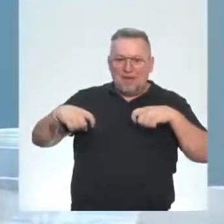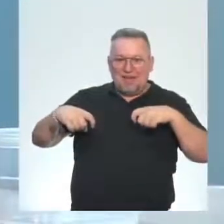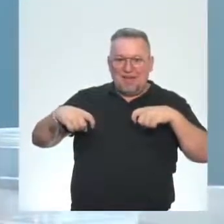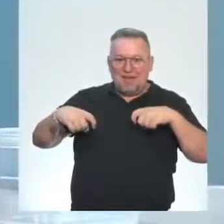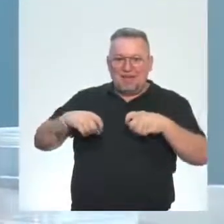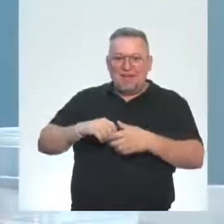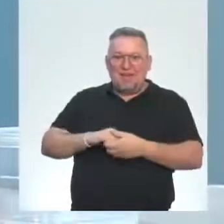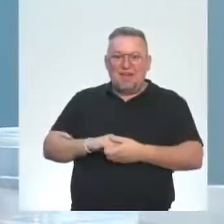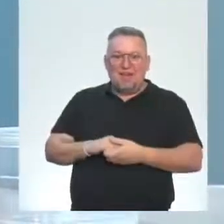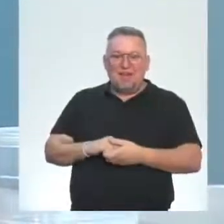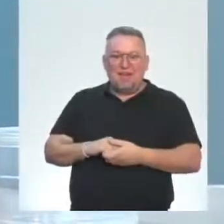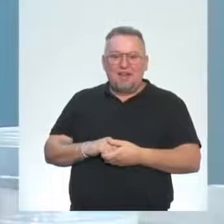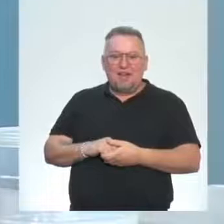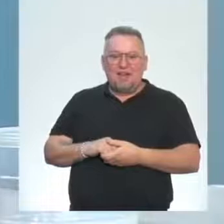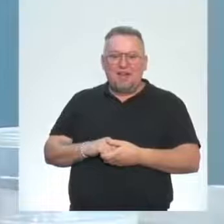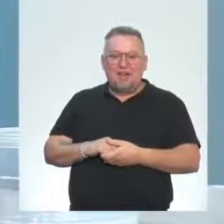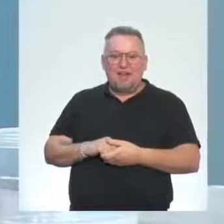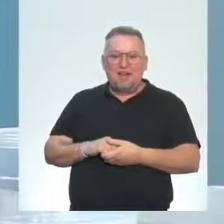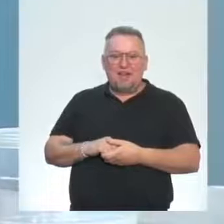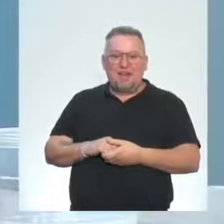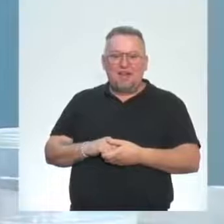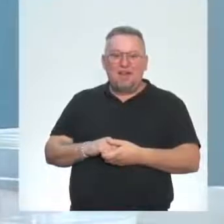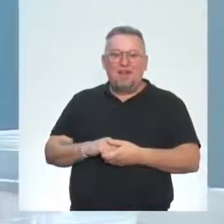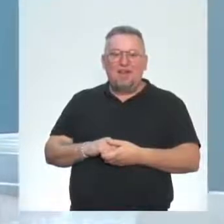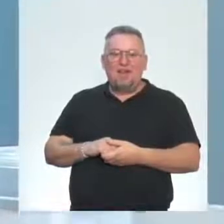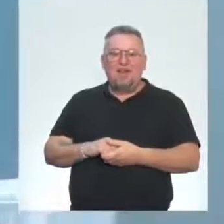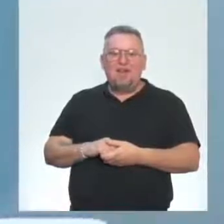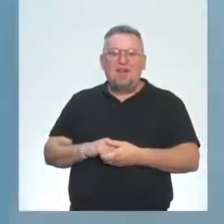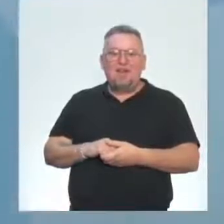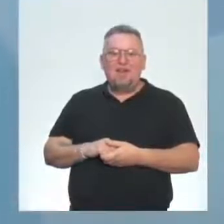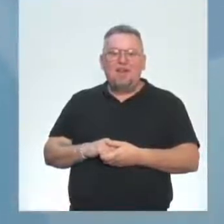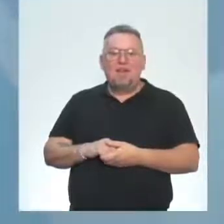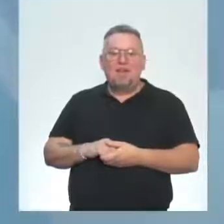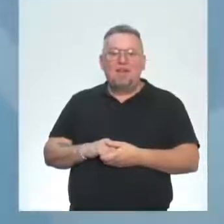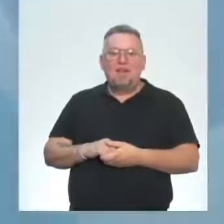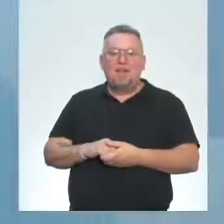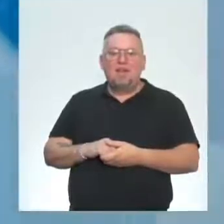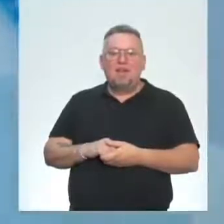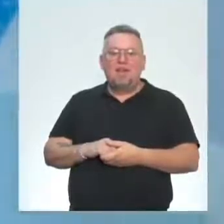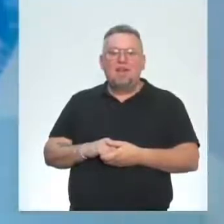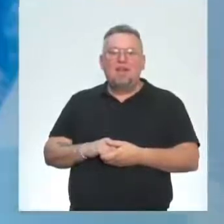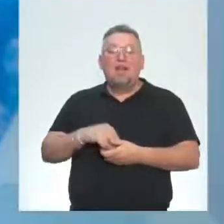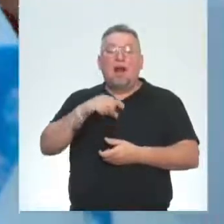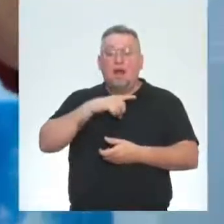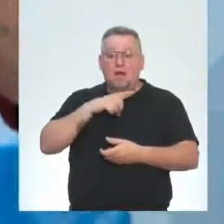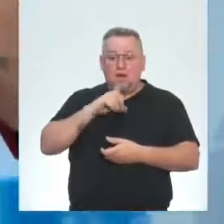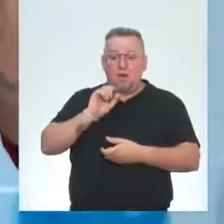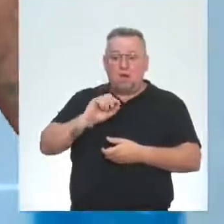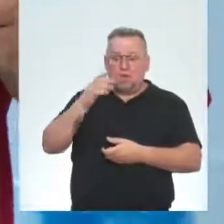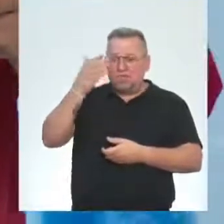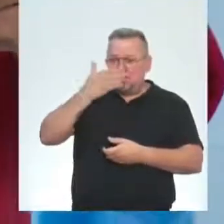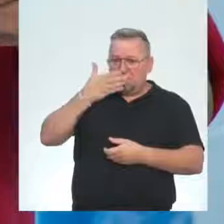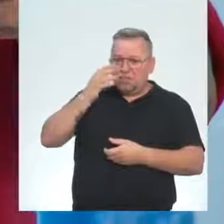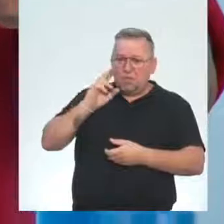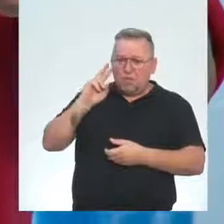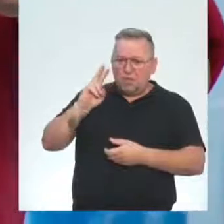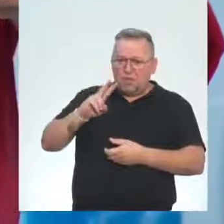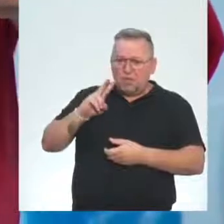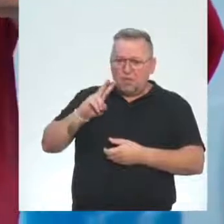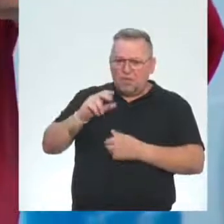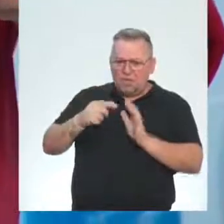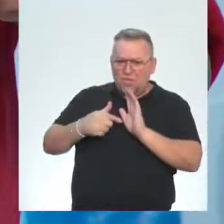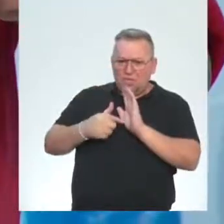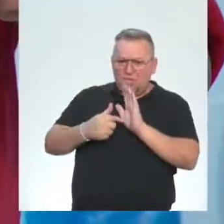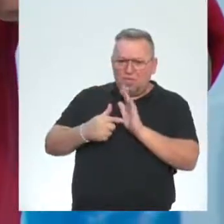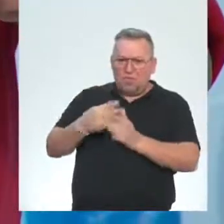cá, acho que a minha camisa ajuda um pouquinho, né? Olha lá, pronto. Eu abri aqui, ó. E aí, não sei se dá para dar um close aí. Será que